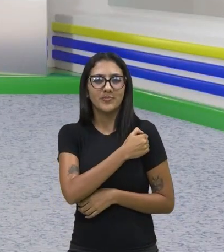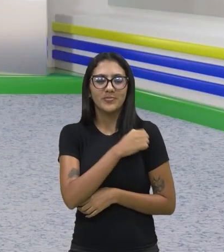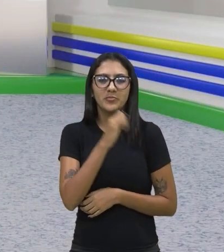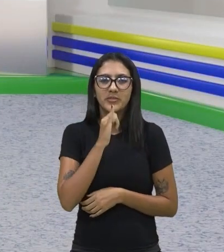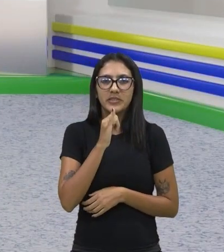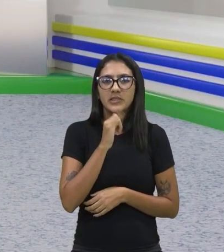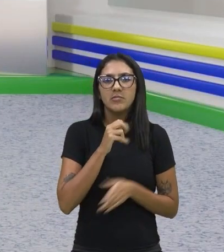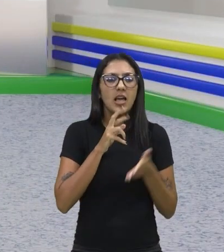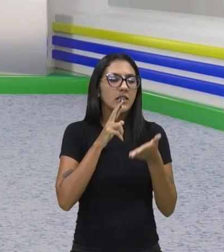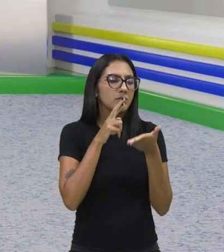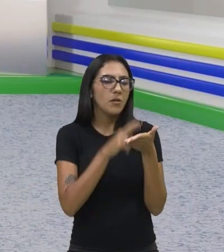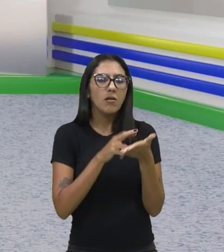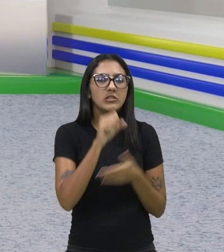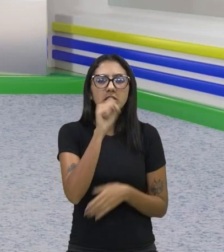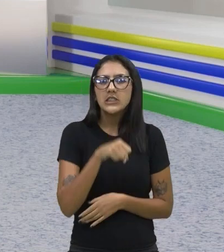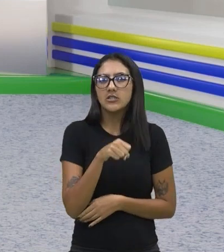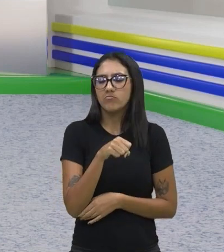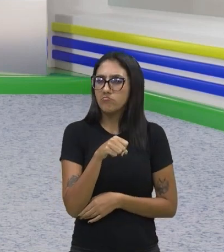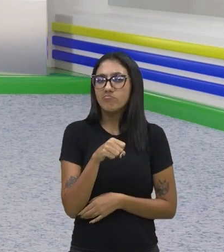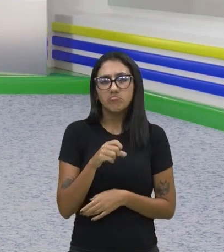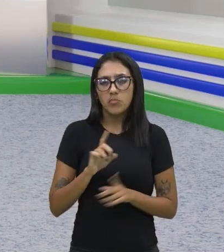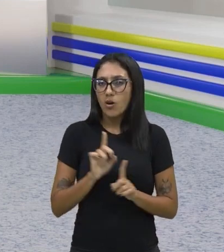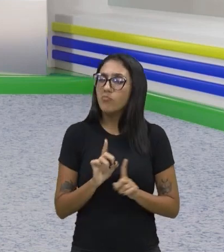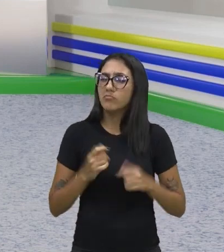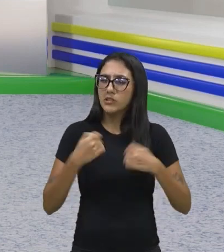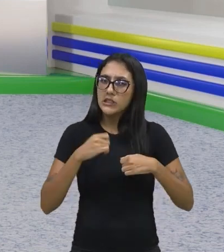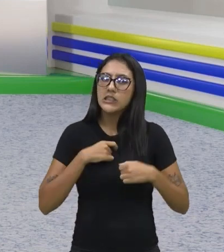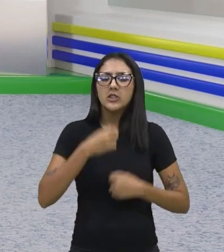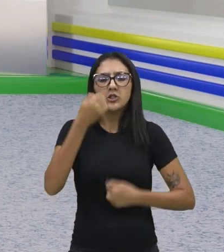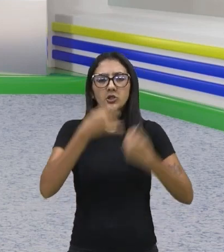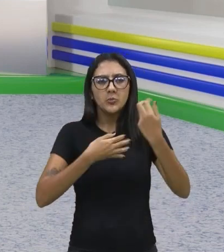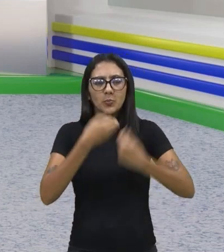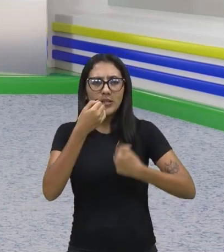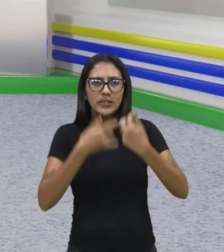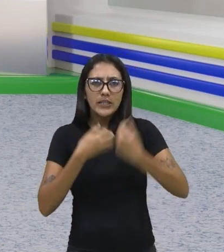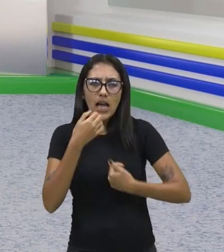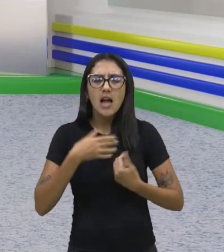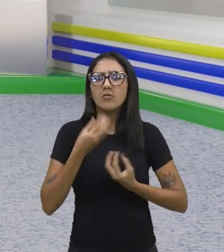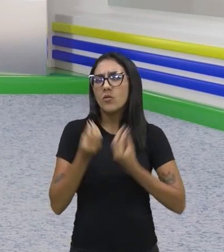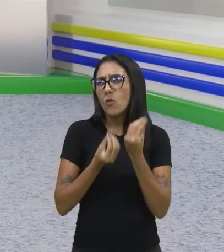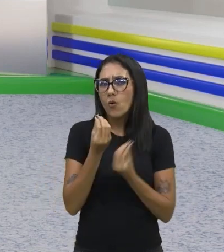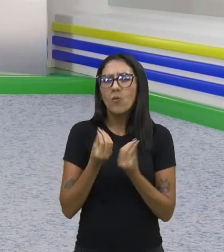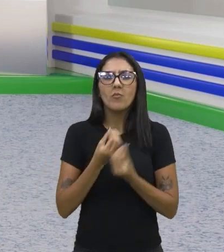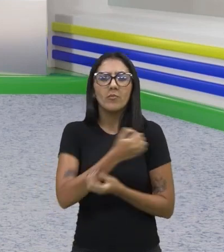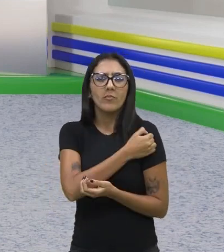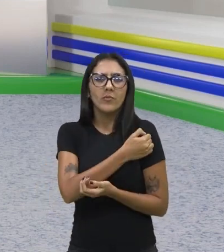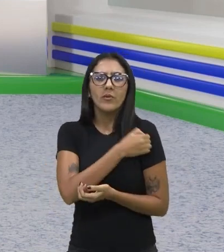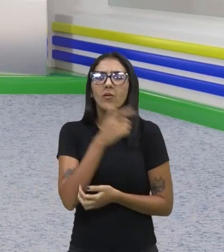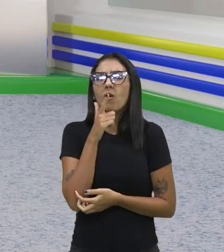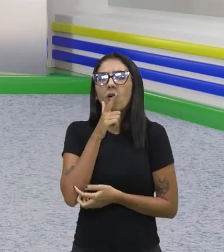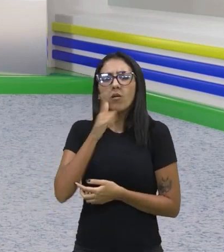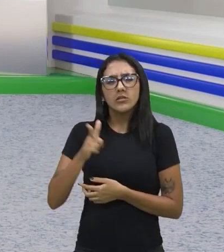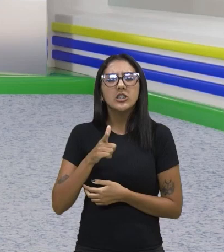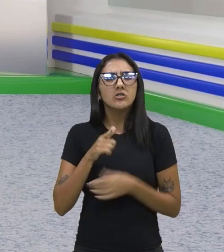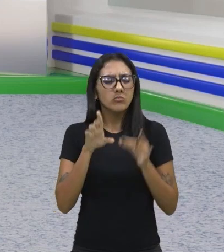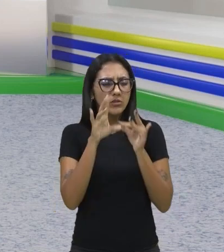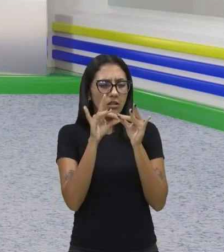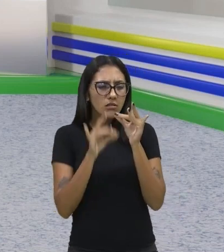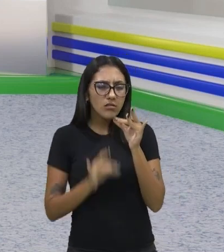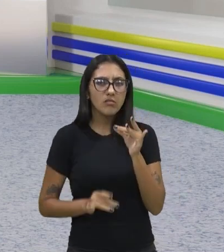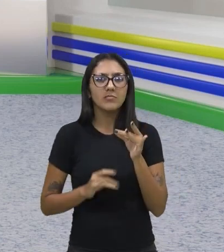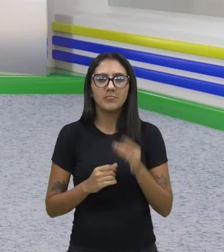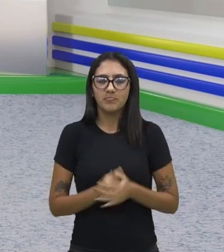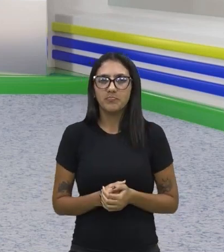a resposta é sim. Tem que comentar, professor, tem que dizer como ele chegou naquela resposta, porque isso também faz com que a